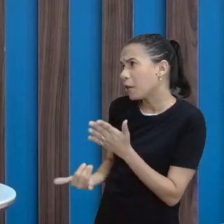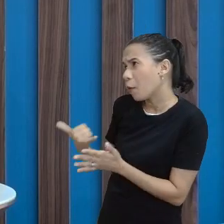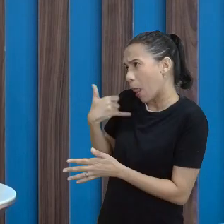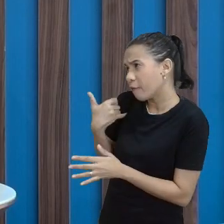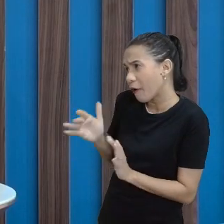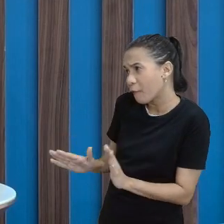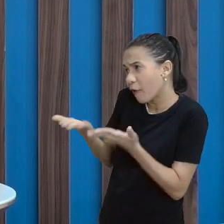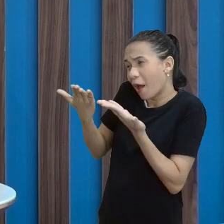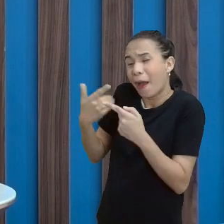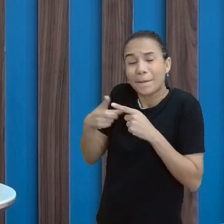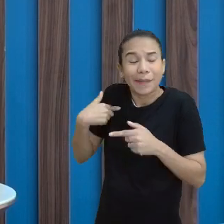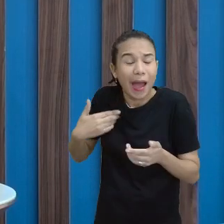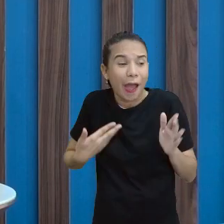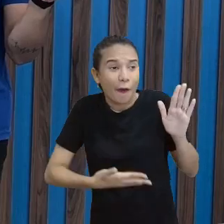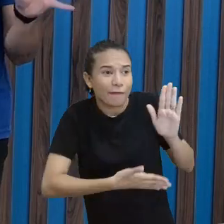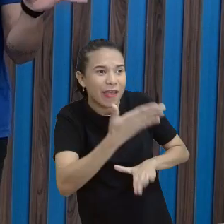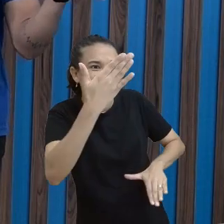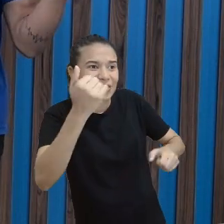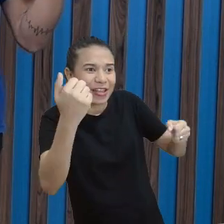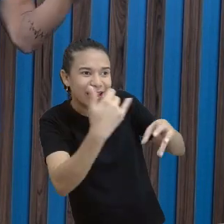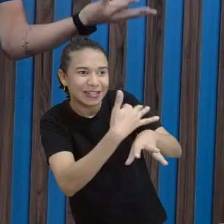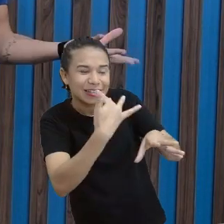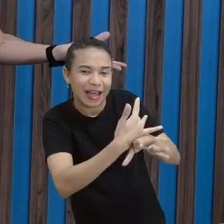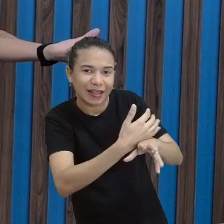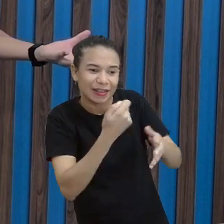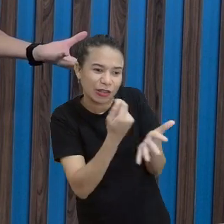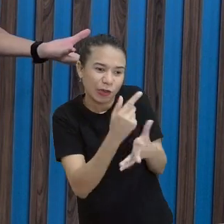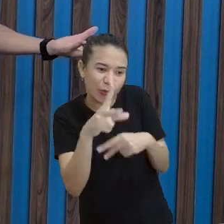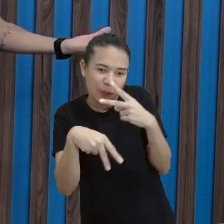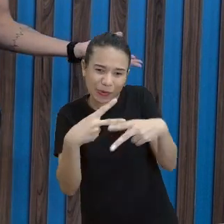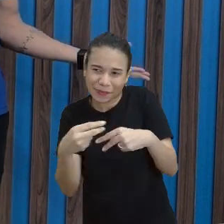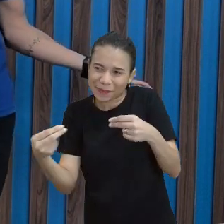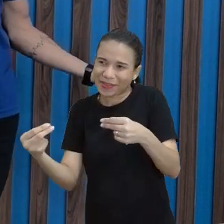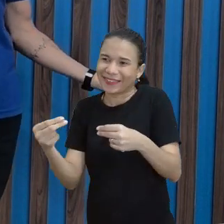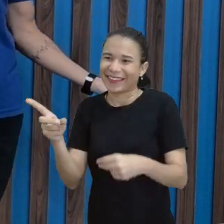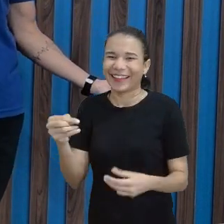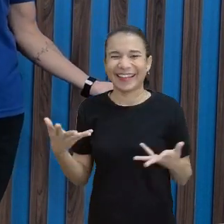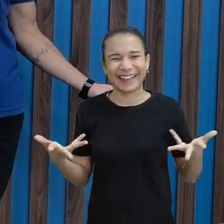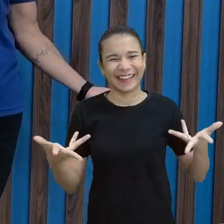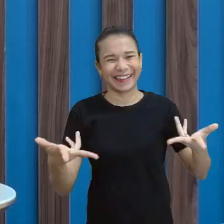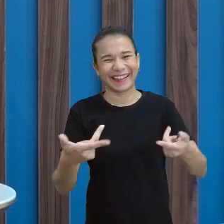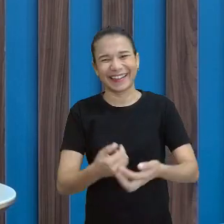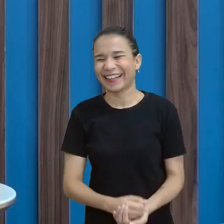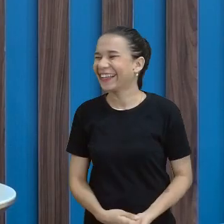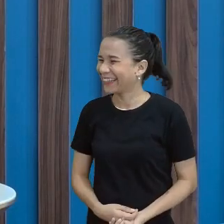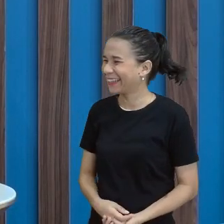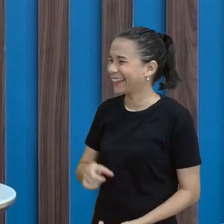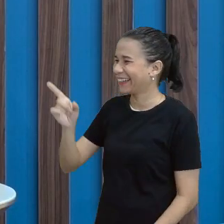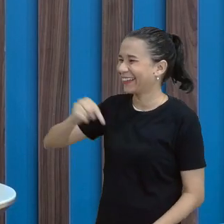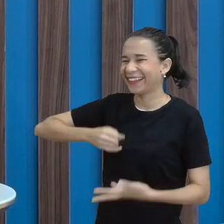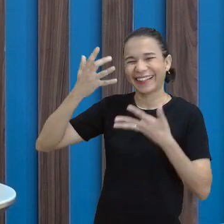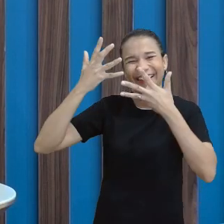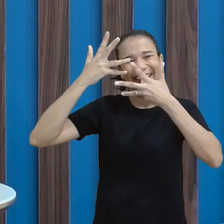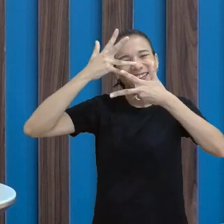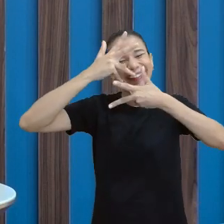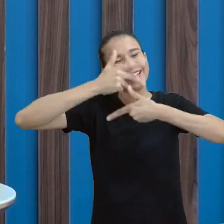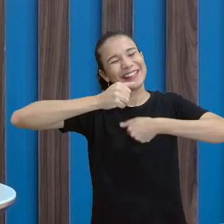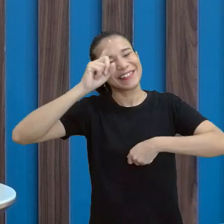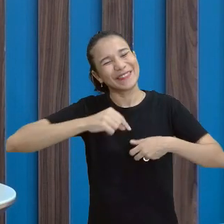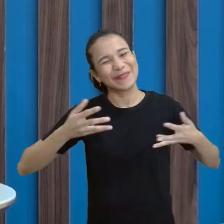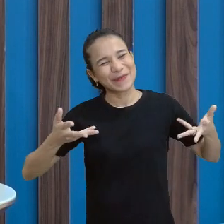eu viajei, fui lá numa cidade e trago um presente para a pessoa. Veja aí que maravilha, né, não, professor? Que lindo, né? Maravilha,